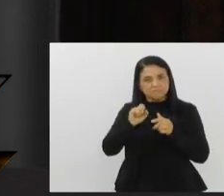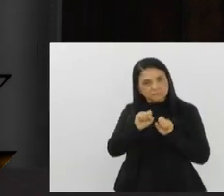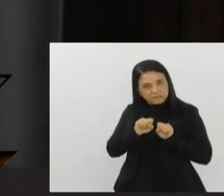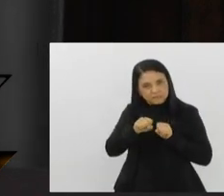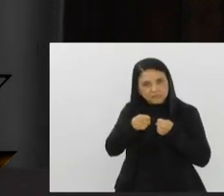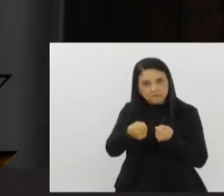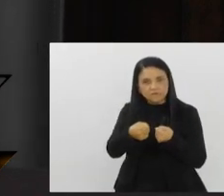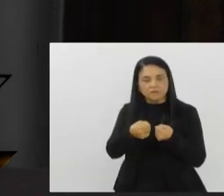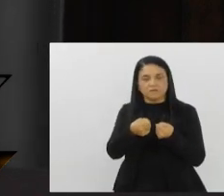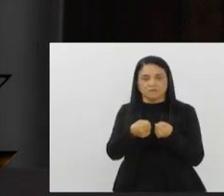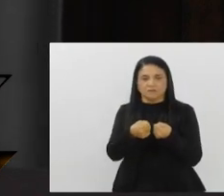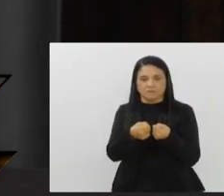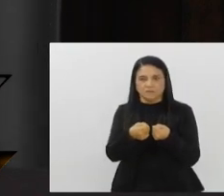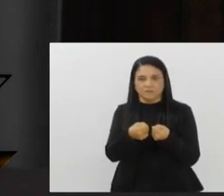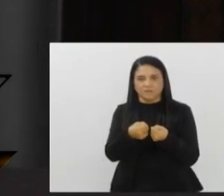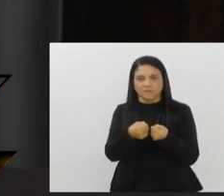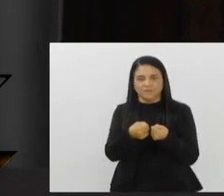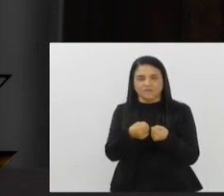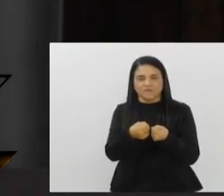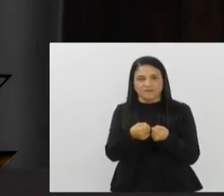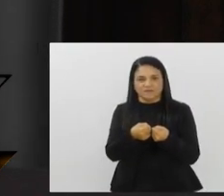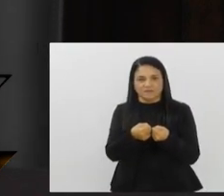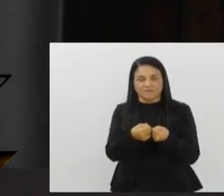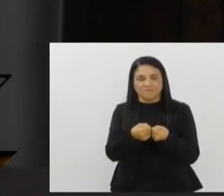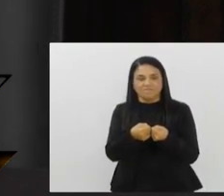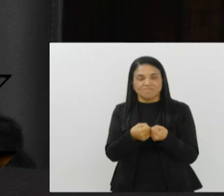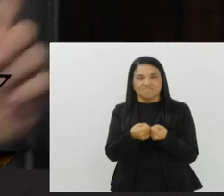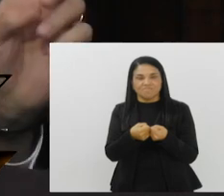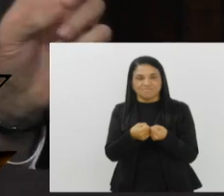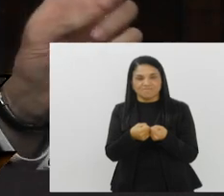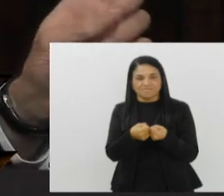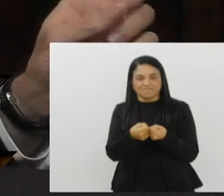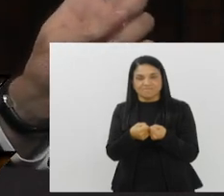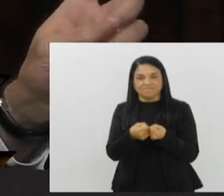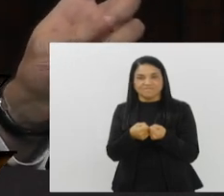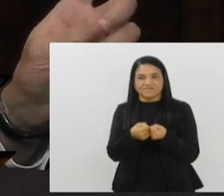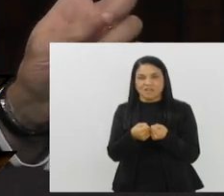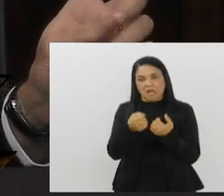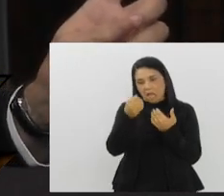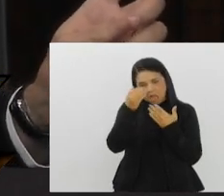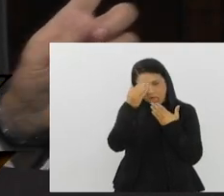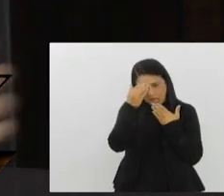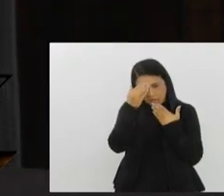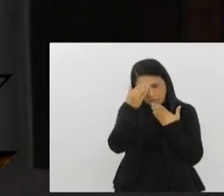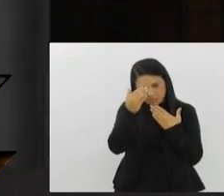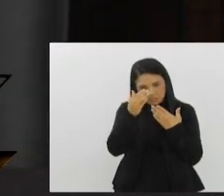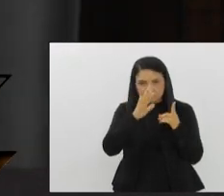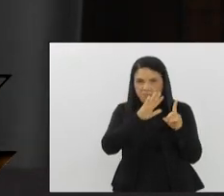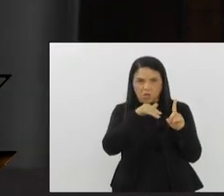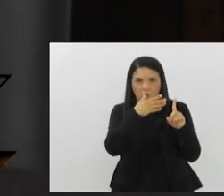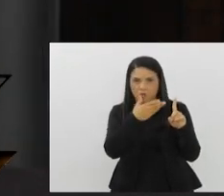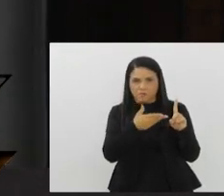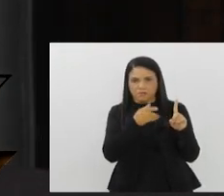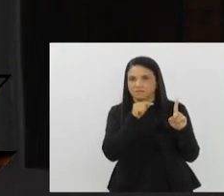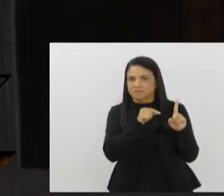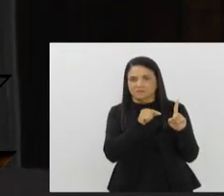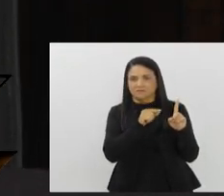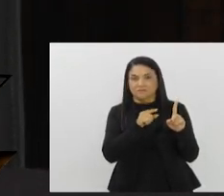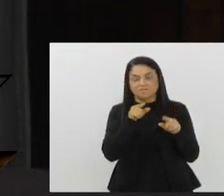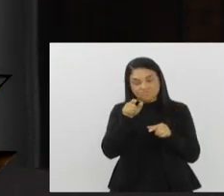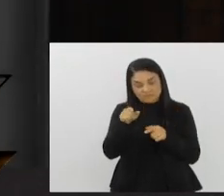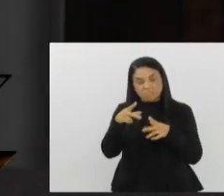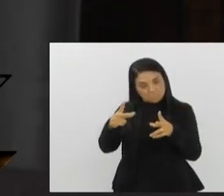vente Então fique muito não fique agradecido pela homen pela homenagem você efetivamente